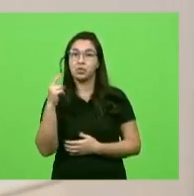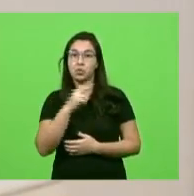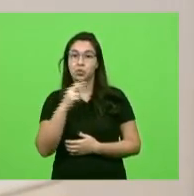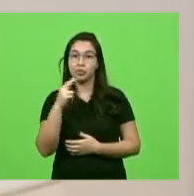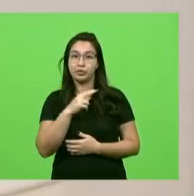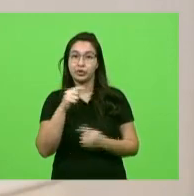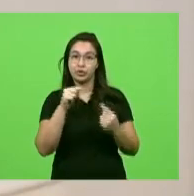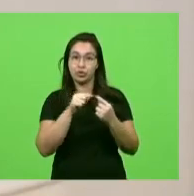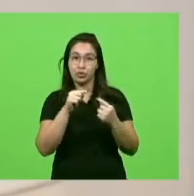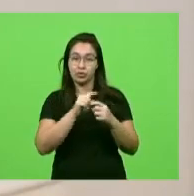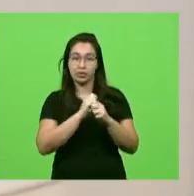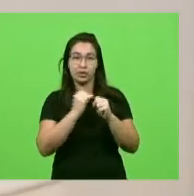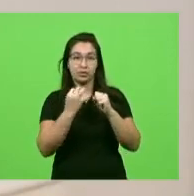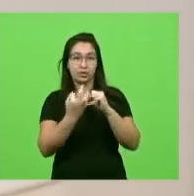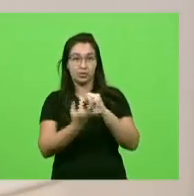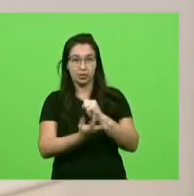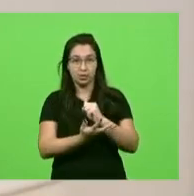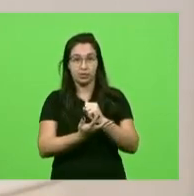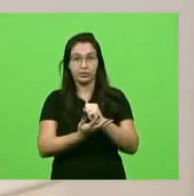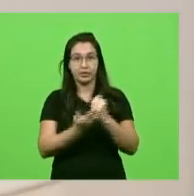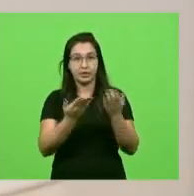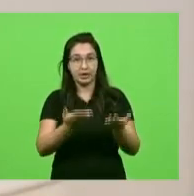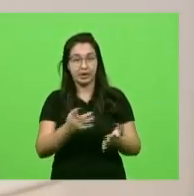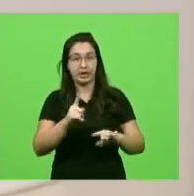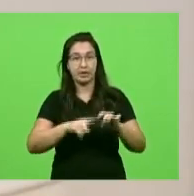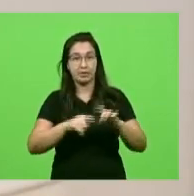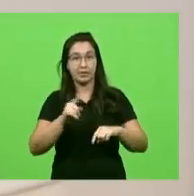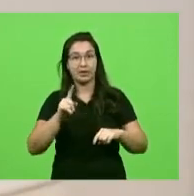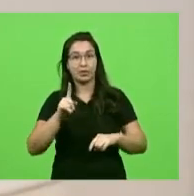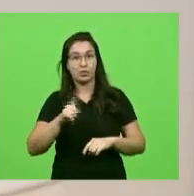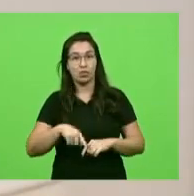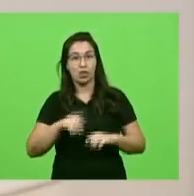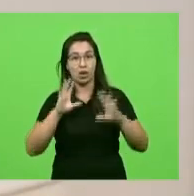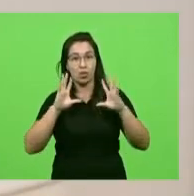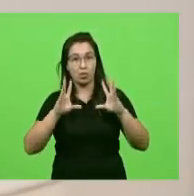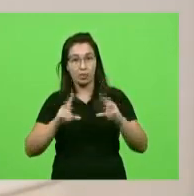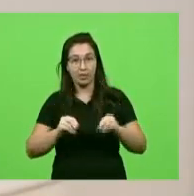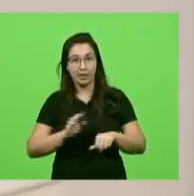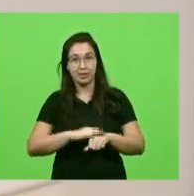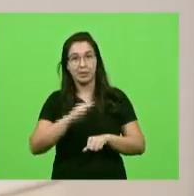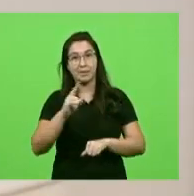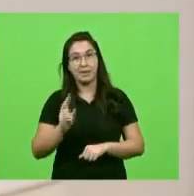COVID, tratando-se de equipamento mais completo e mais caro do que o anterior.